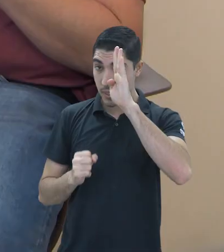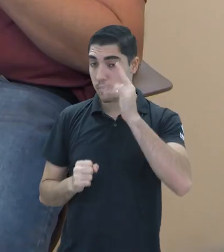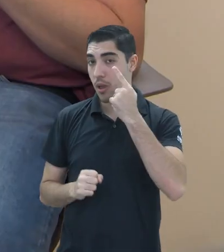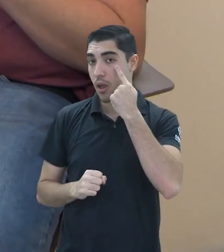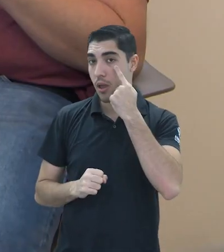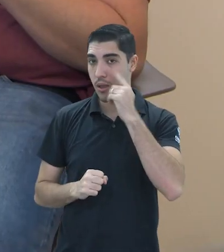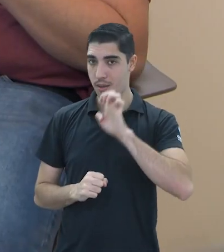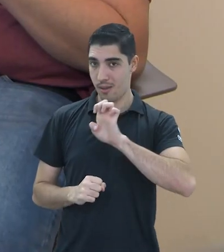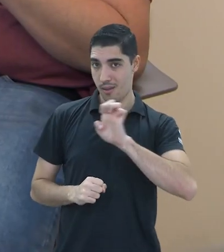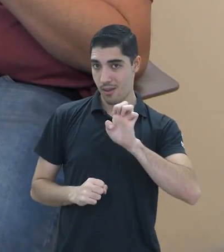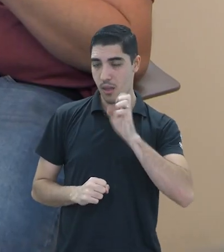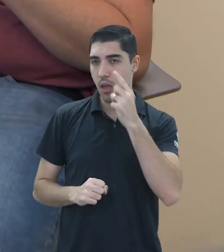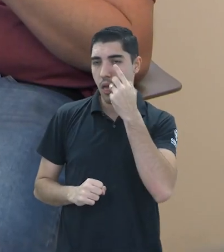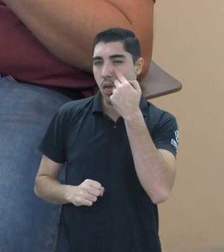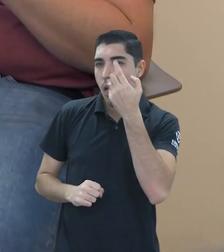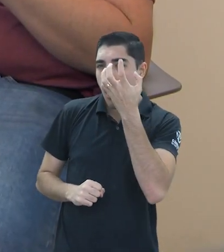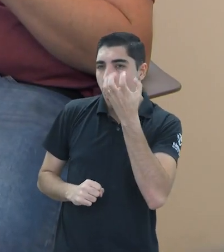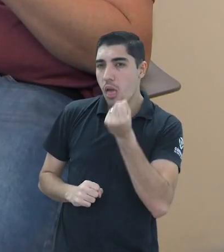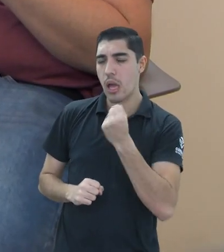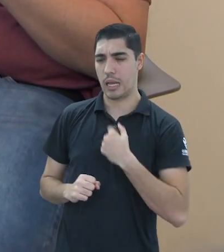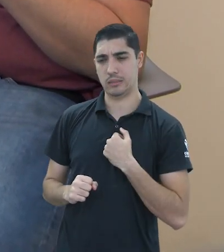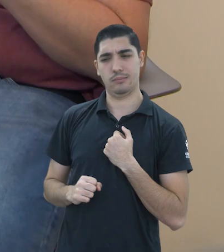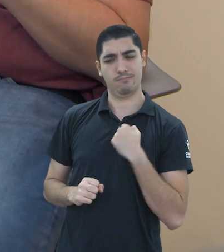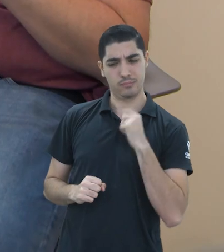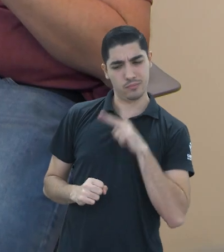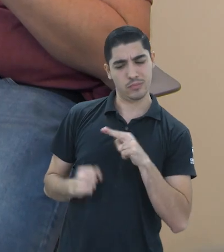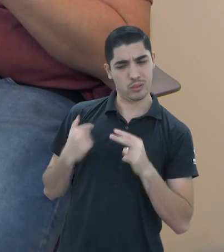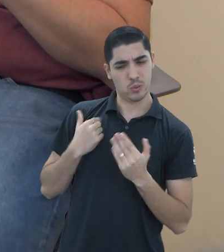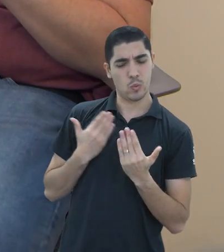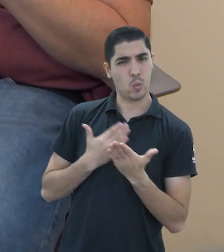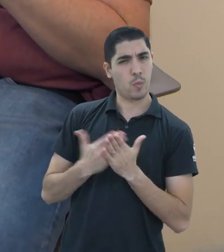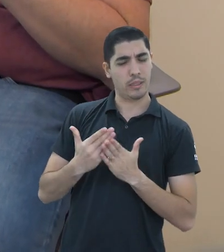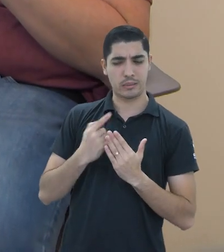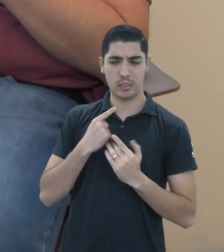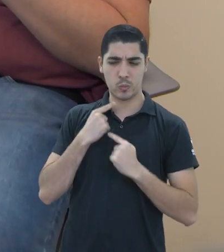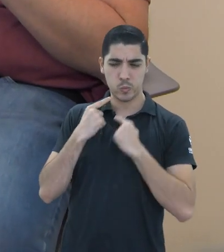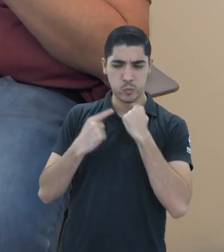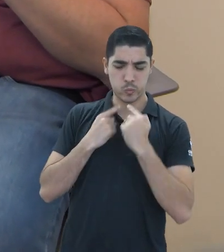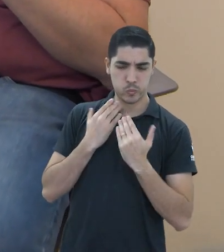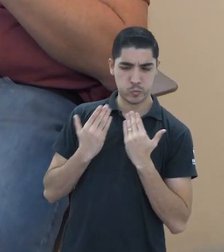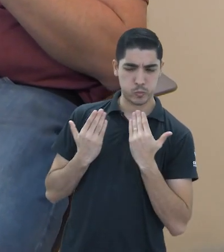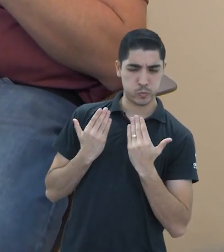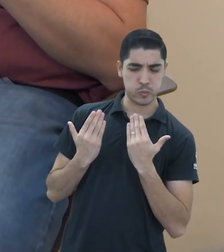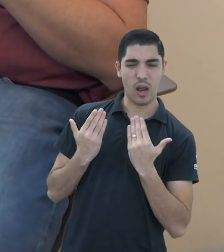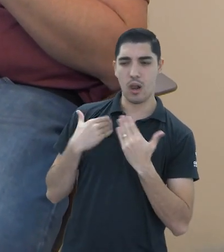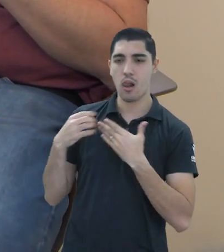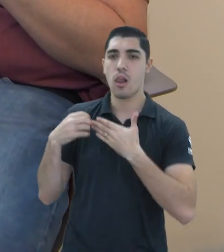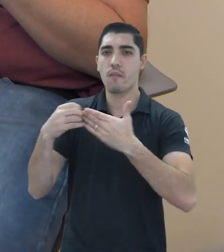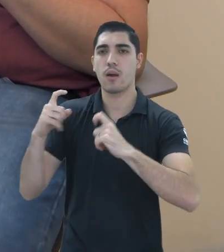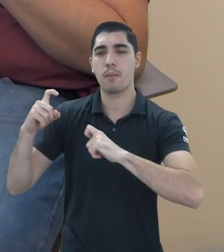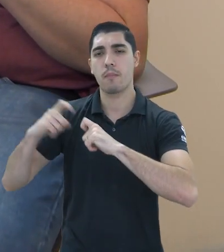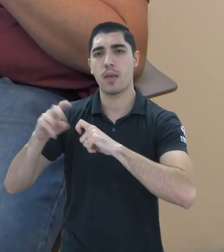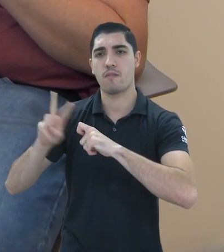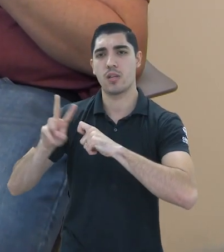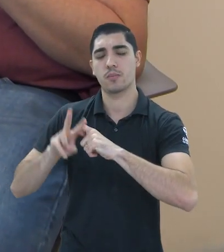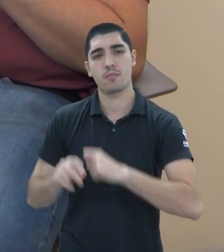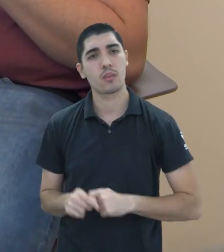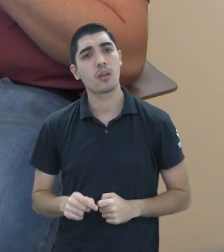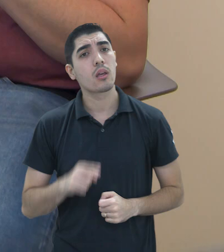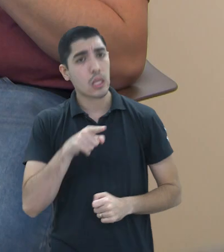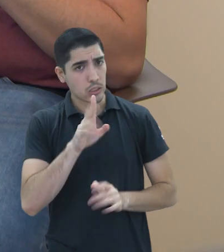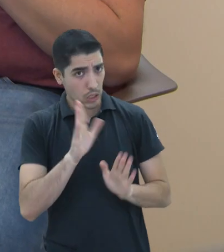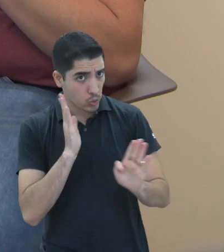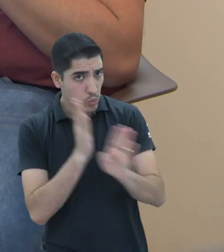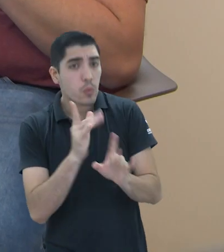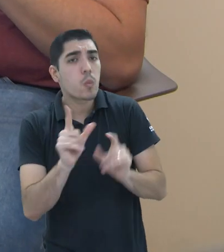esquerda. Então a gente veio procurar um especialista, né, para poder sanar esse problema. E o que era, no fim das contas? Conseguiu